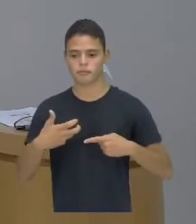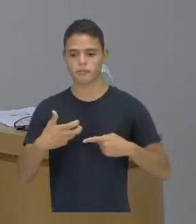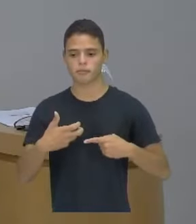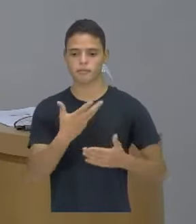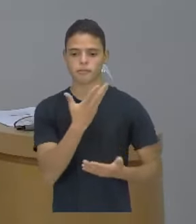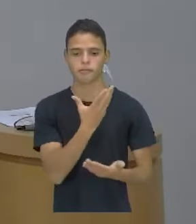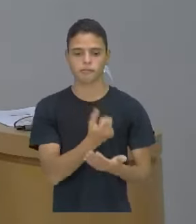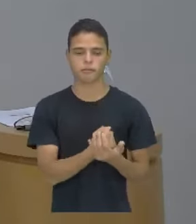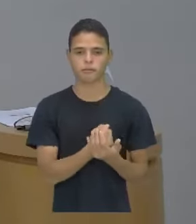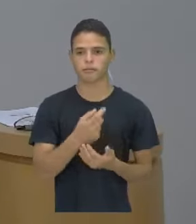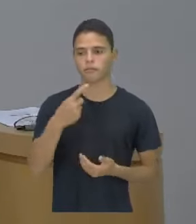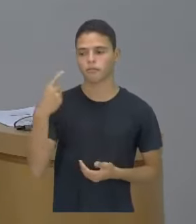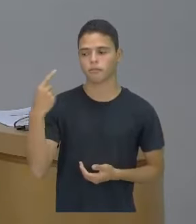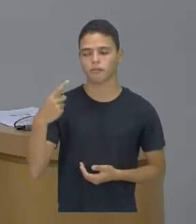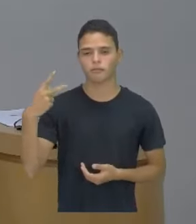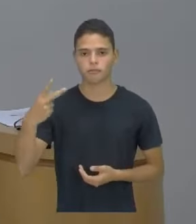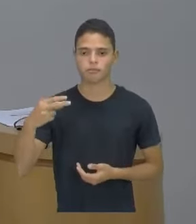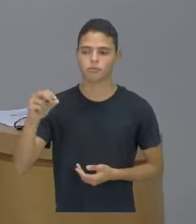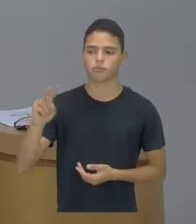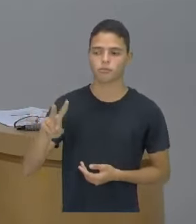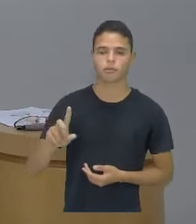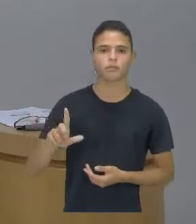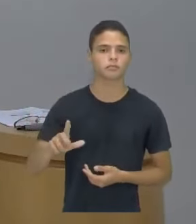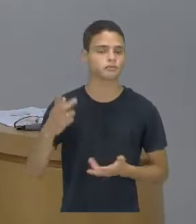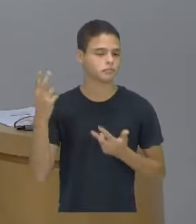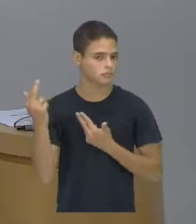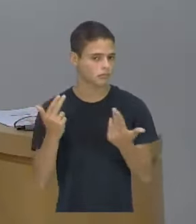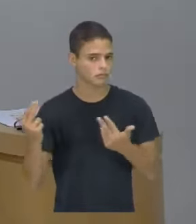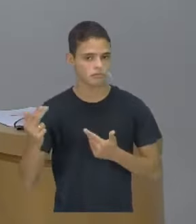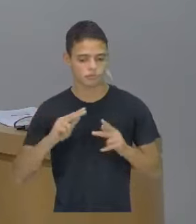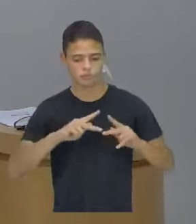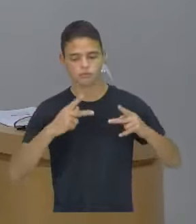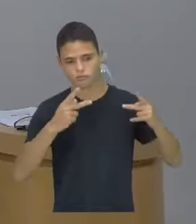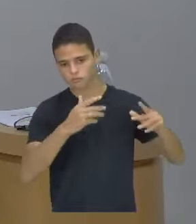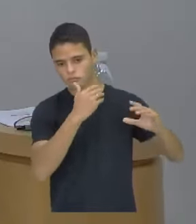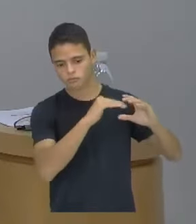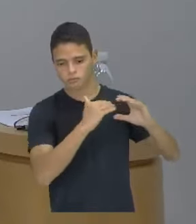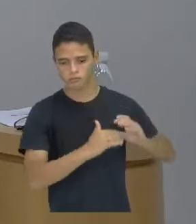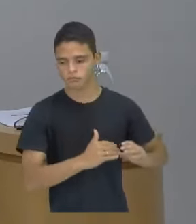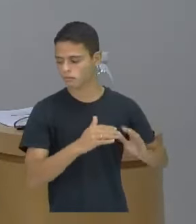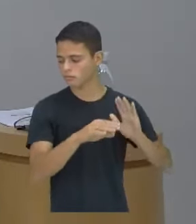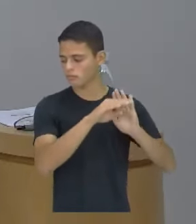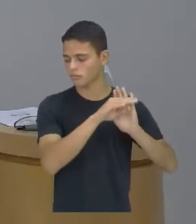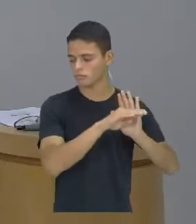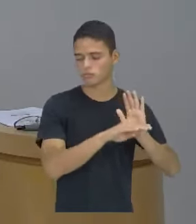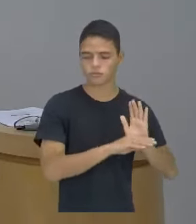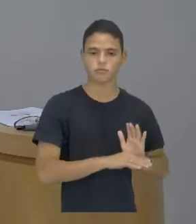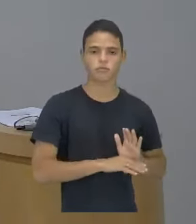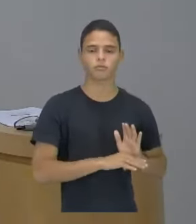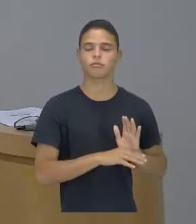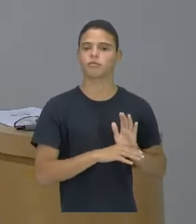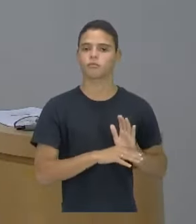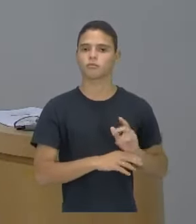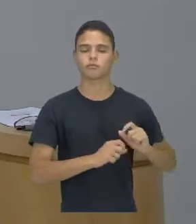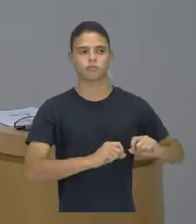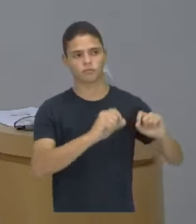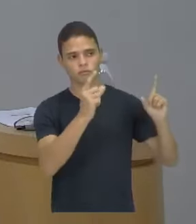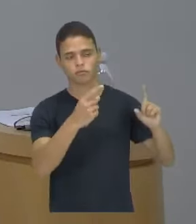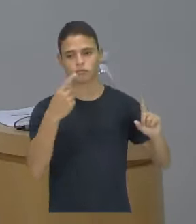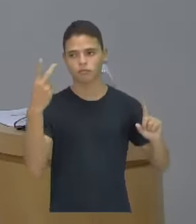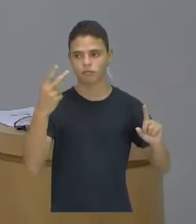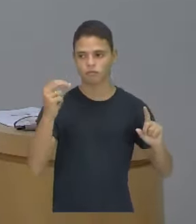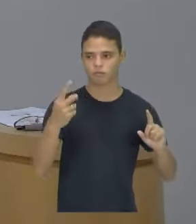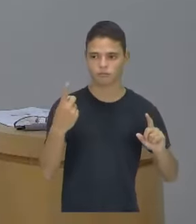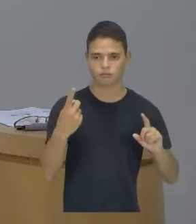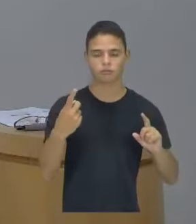1 e volume 2, são iguais, é o mesmo arquivo, na verdade, é só por uma questão de organização do site, então aparece lá volume 1 e volume 2, mas é